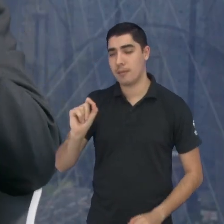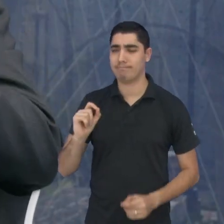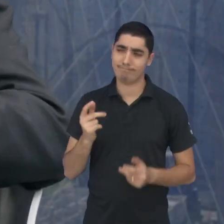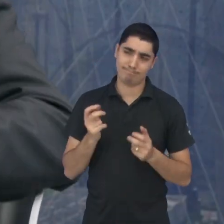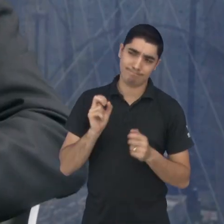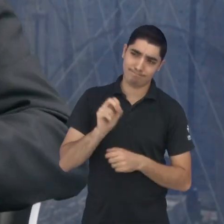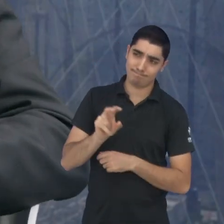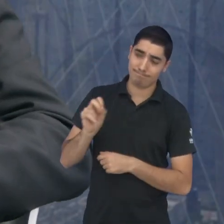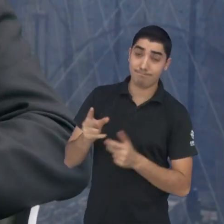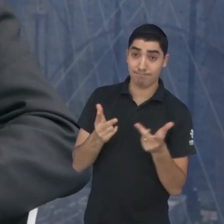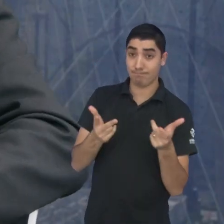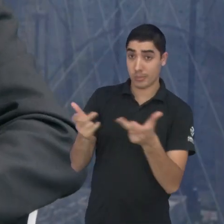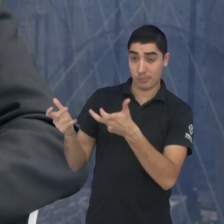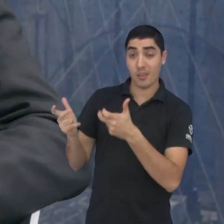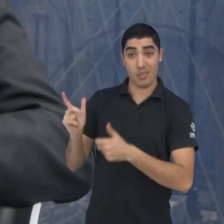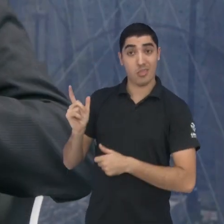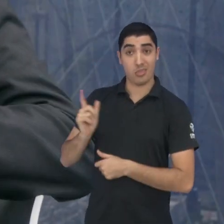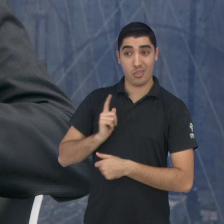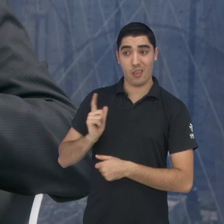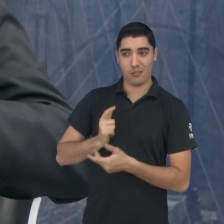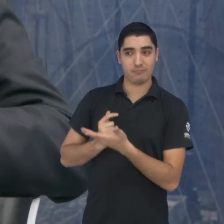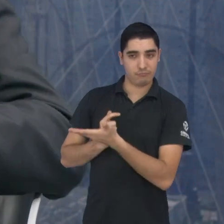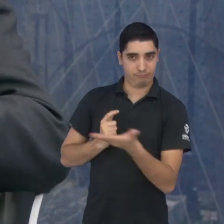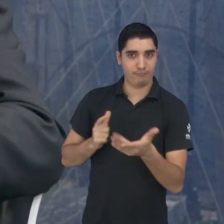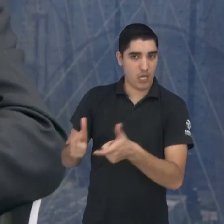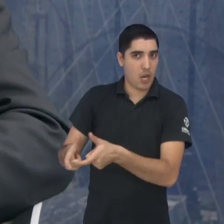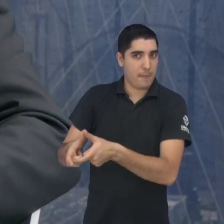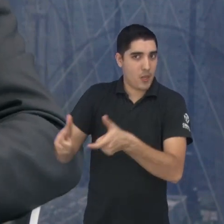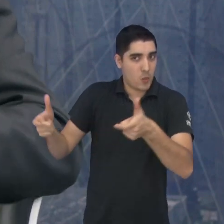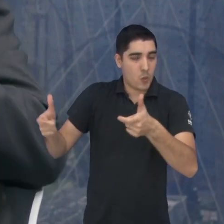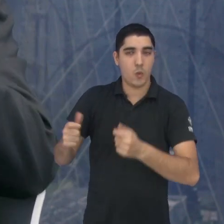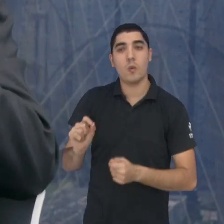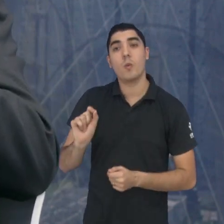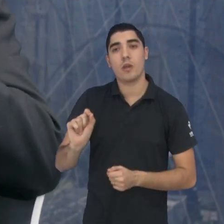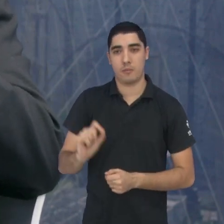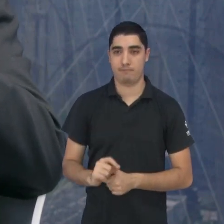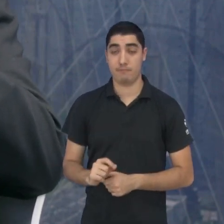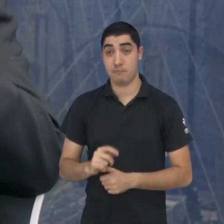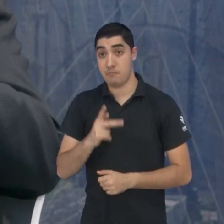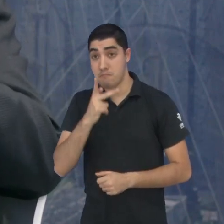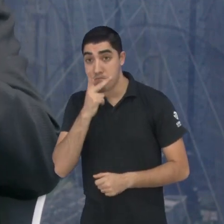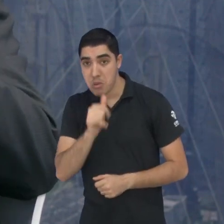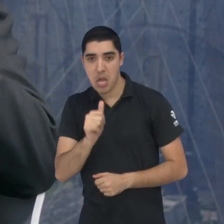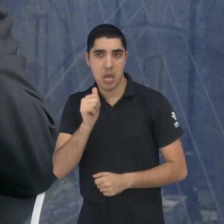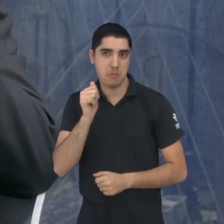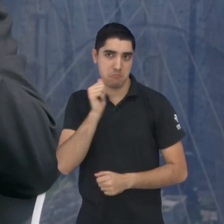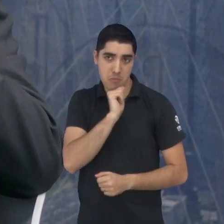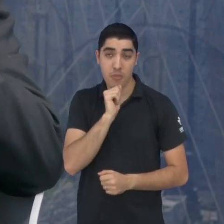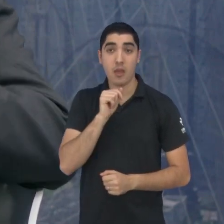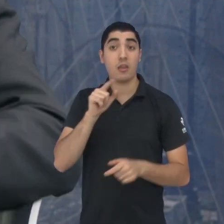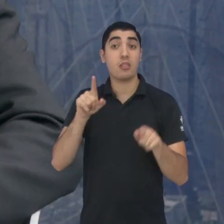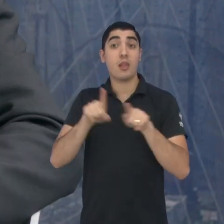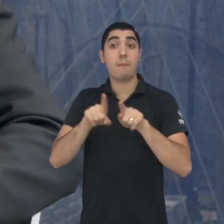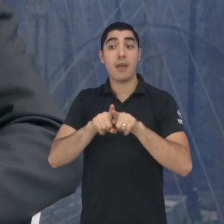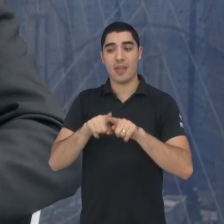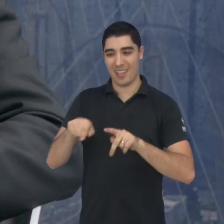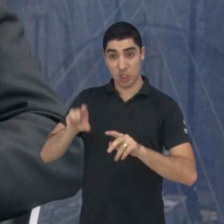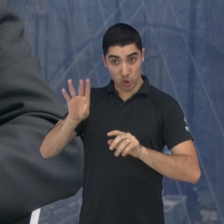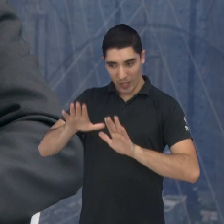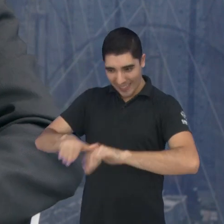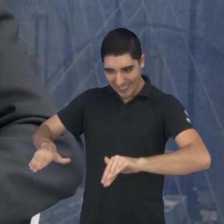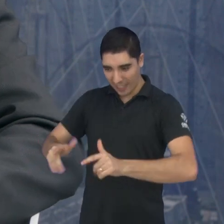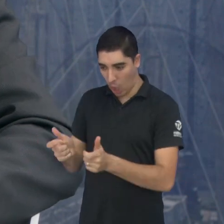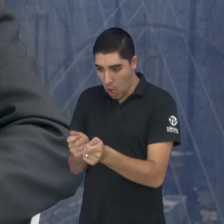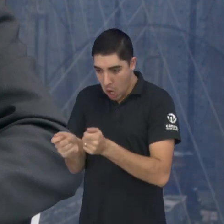percebido isso, o aumento disso, né? Os pais ao lado das crianças e os pais também de olho nas telas, né? Não com